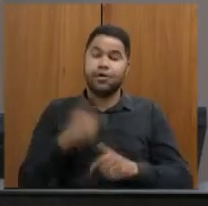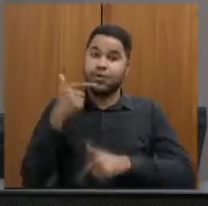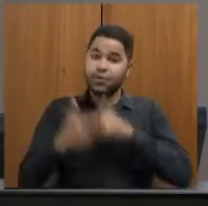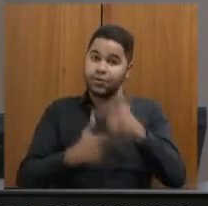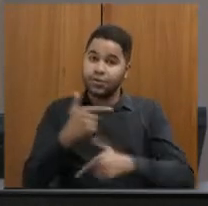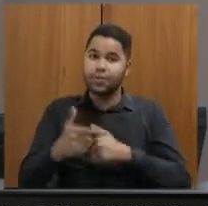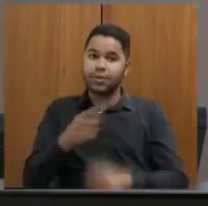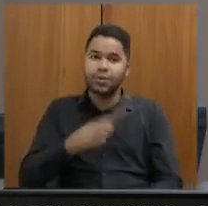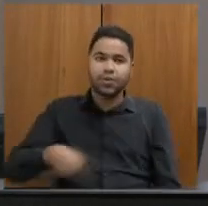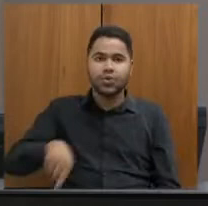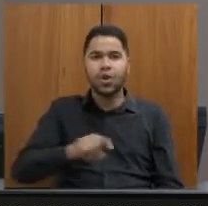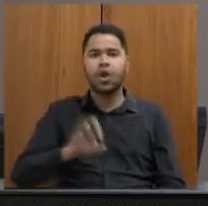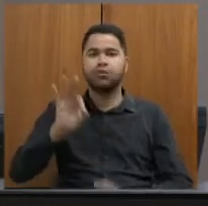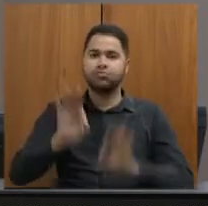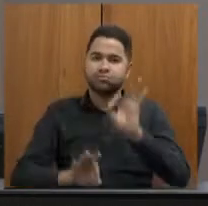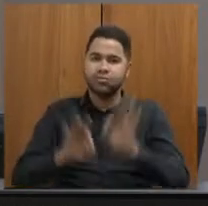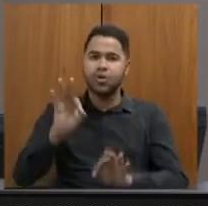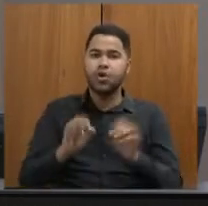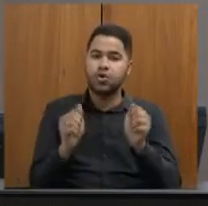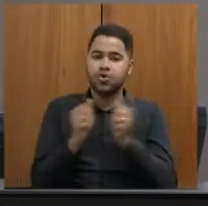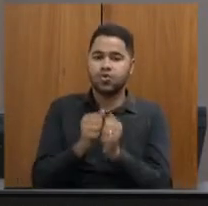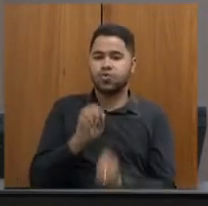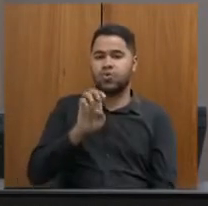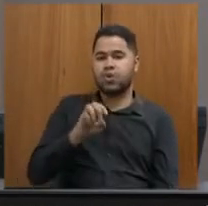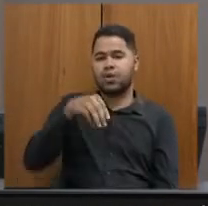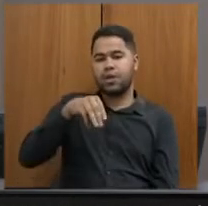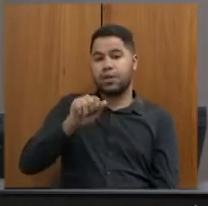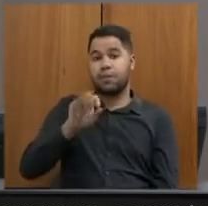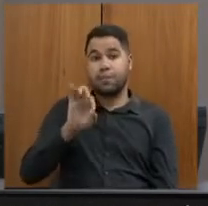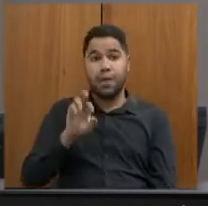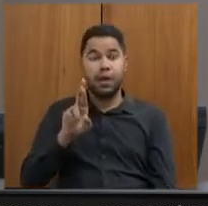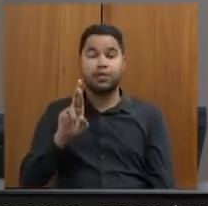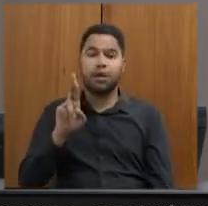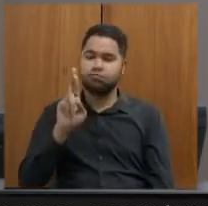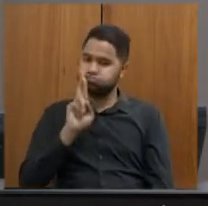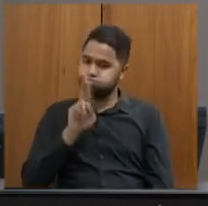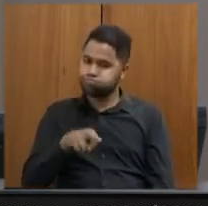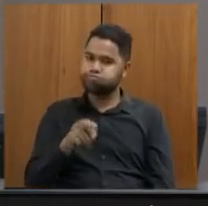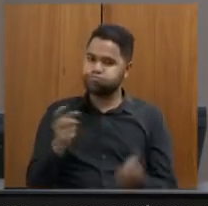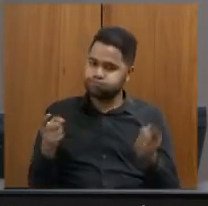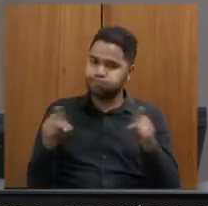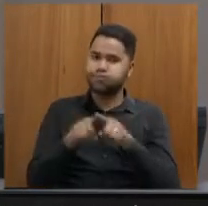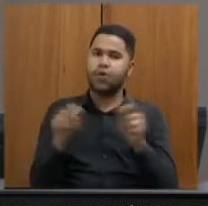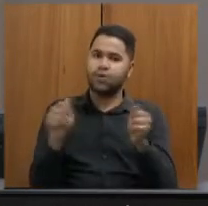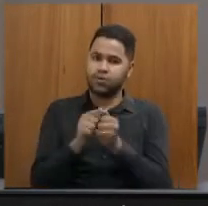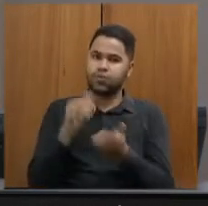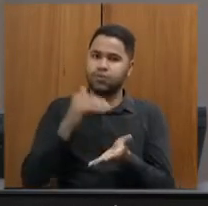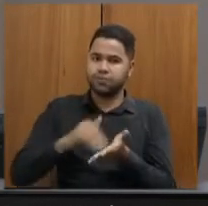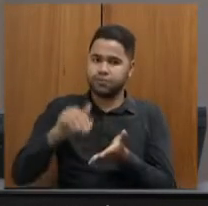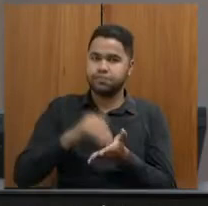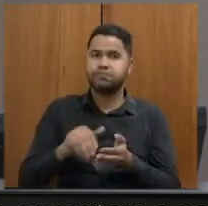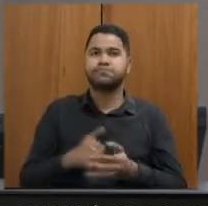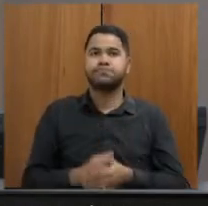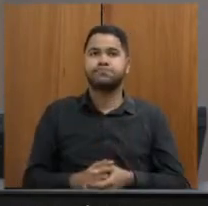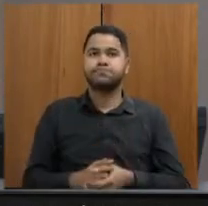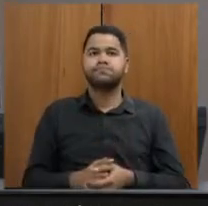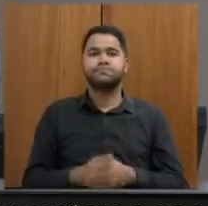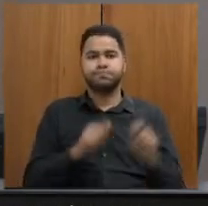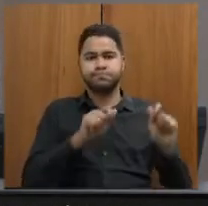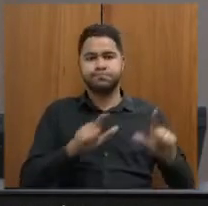trabalho que a gente tem feito aí qual é a matéria e que tem dar um resultado nessa parceria com a secretaria pois